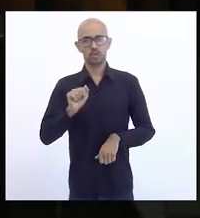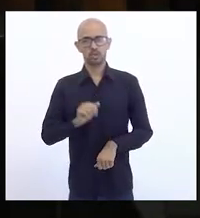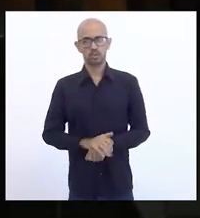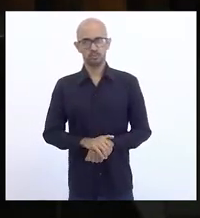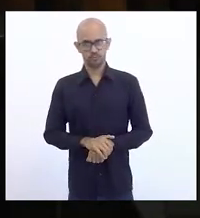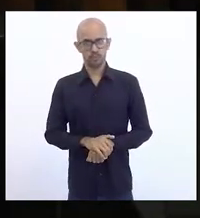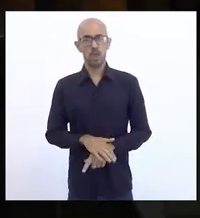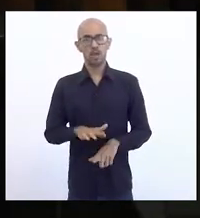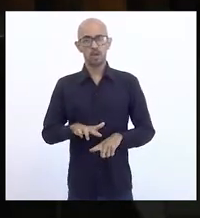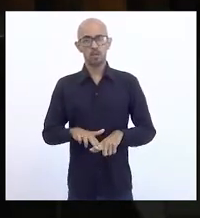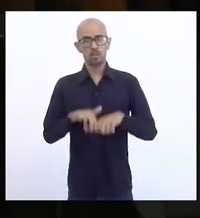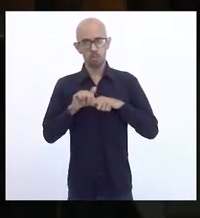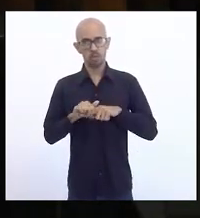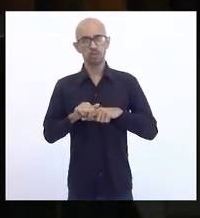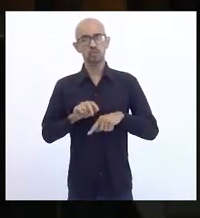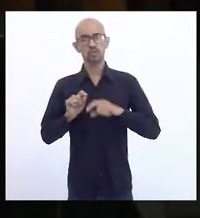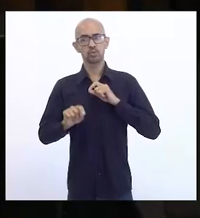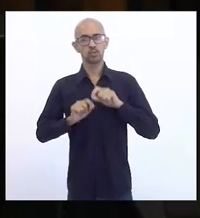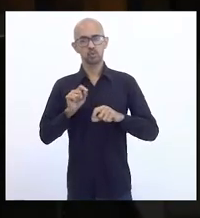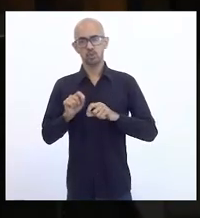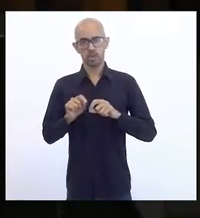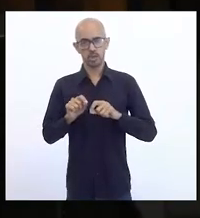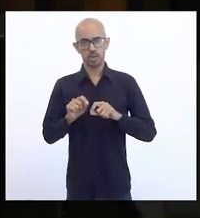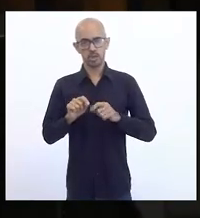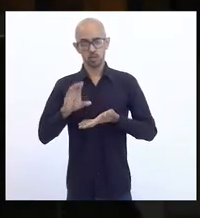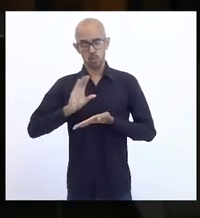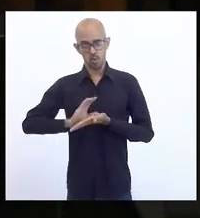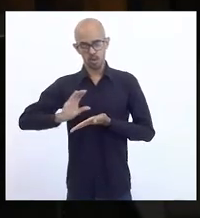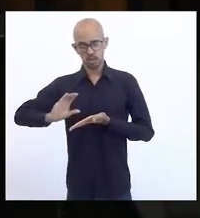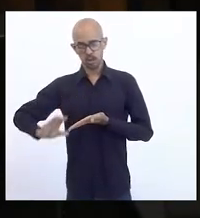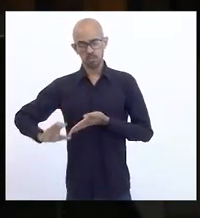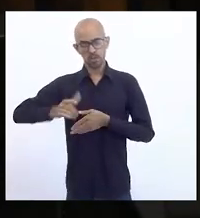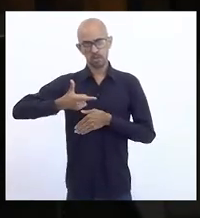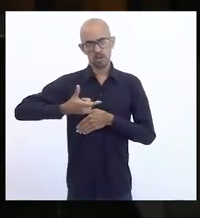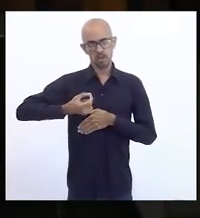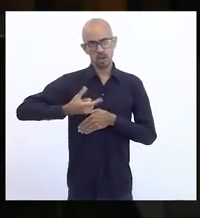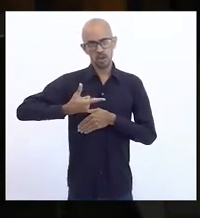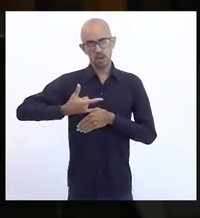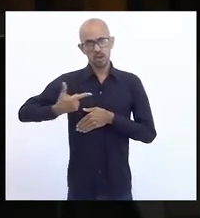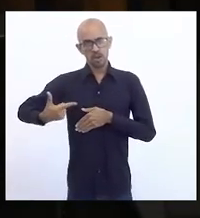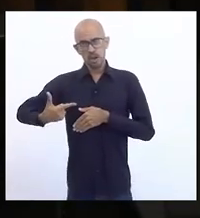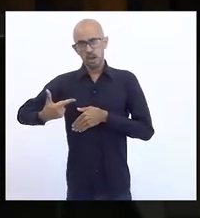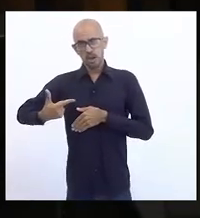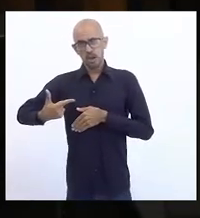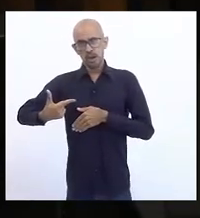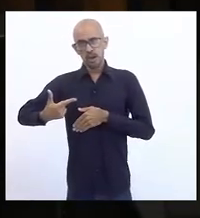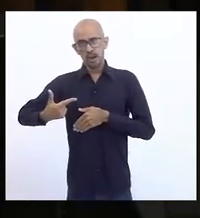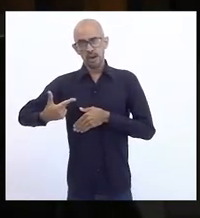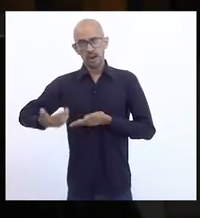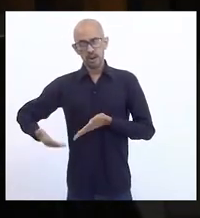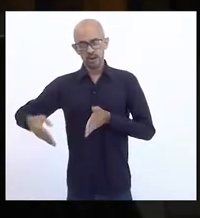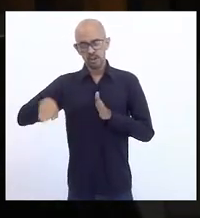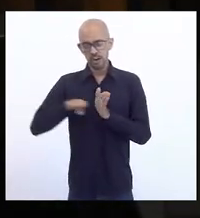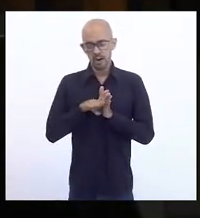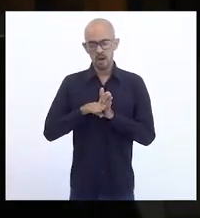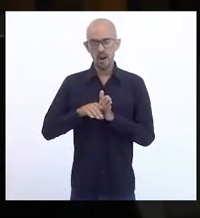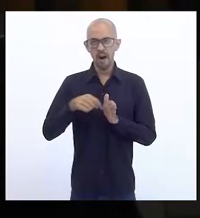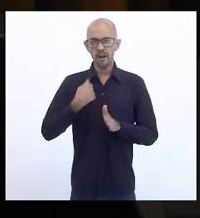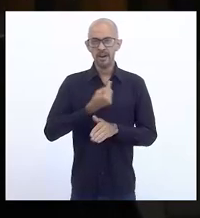é que o orçamento para 2022 chegou aqui com as